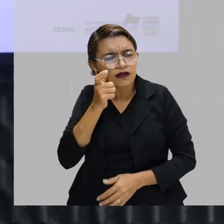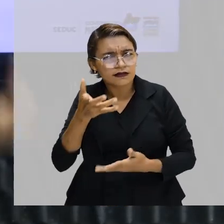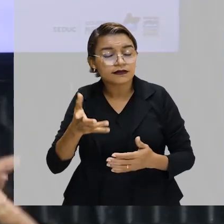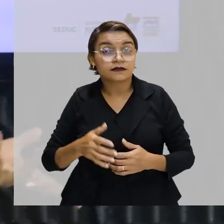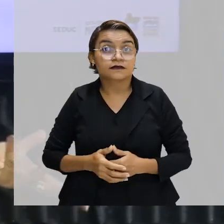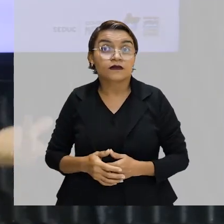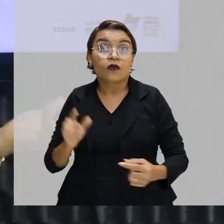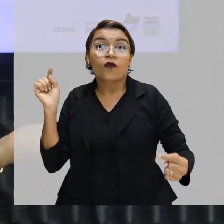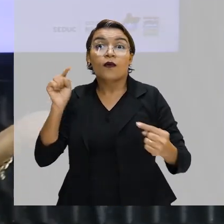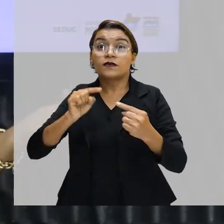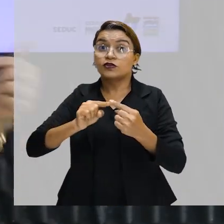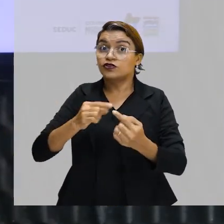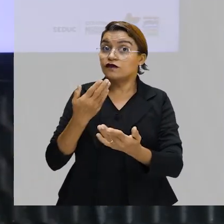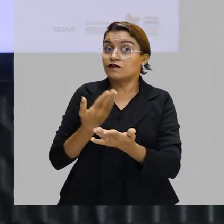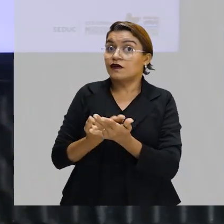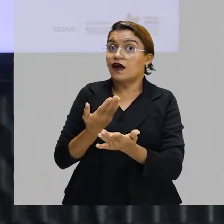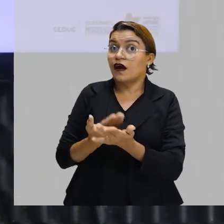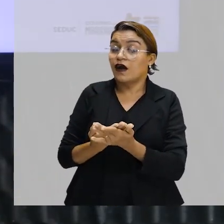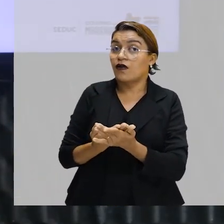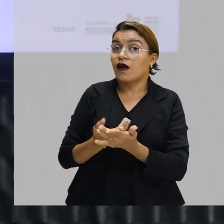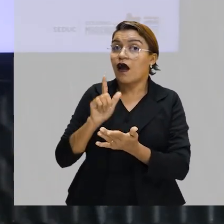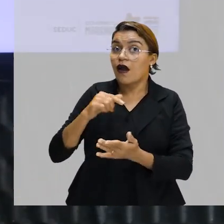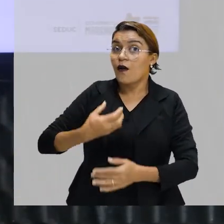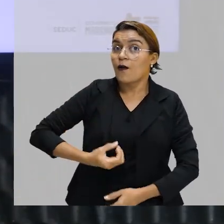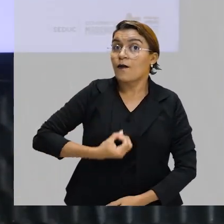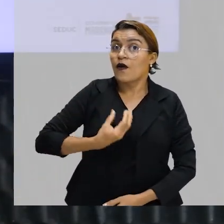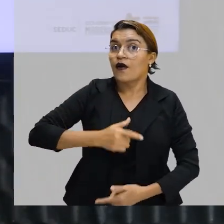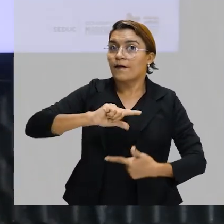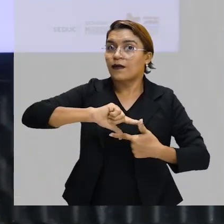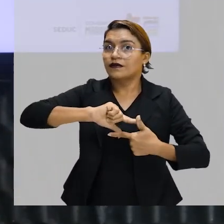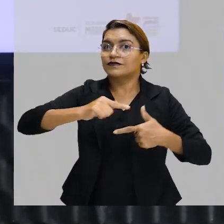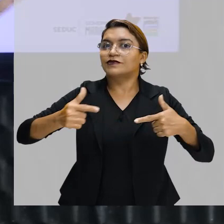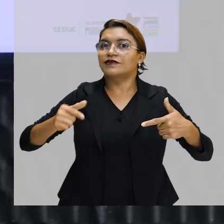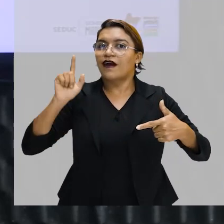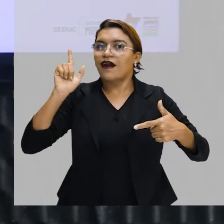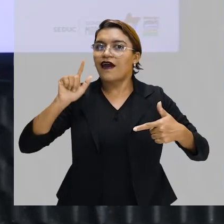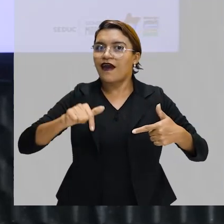o objetivo da aula é mostrar que o poema modernista é um poema de